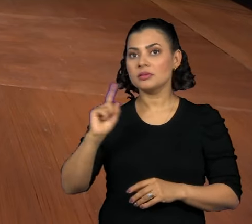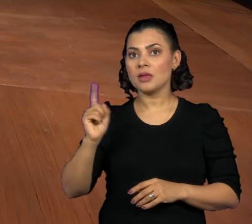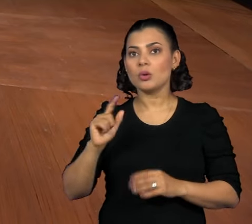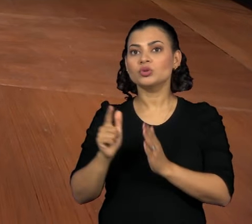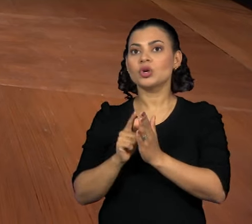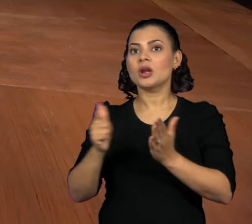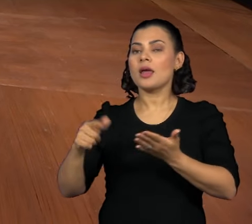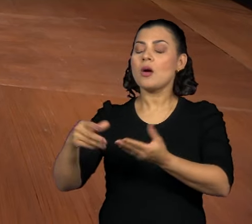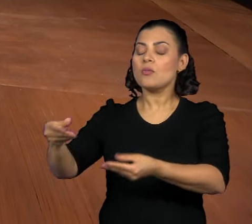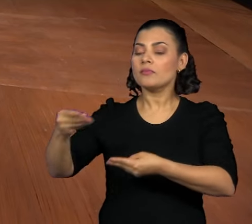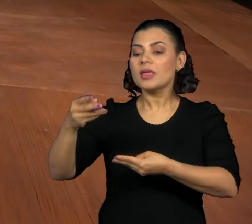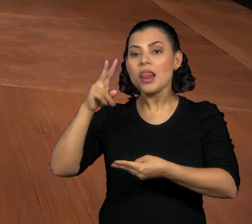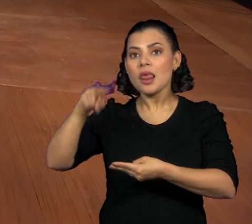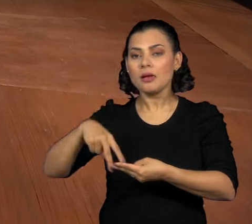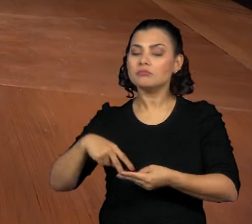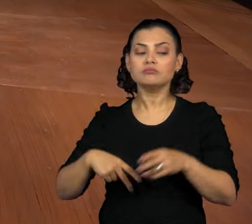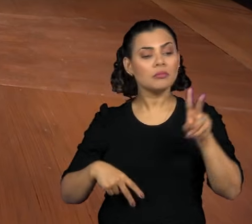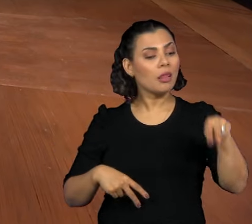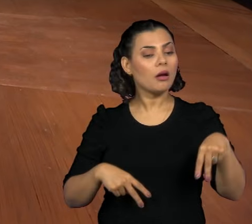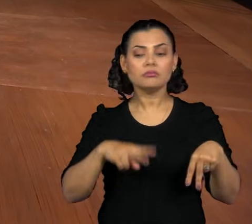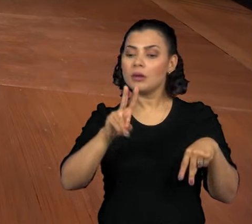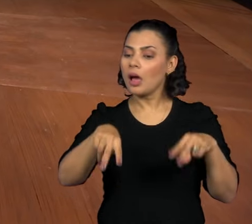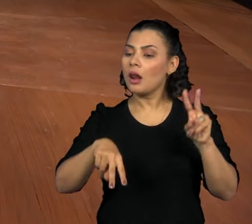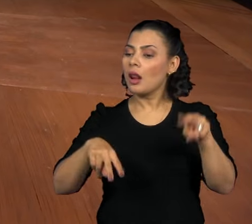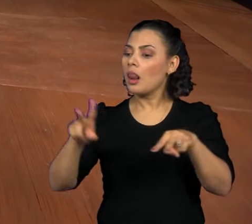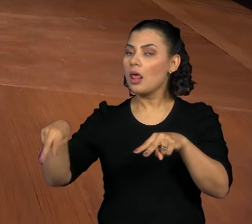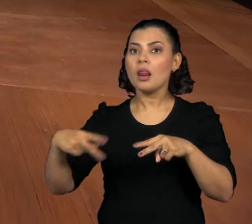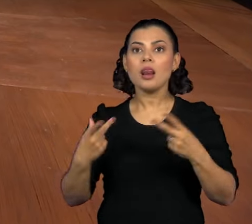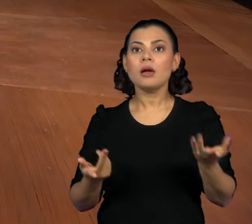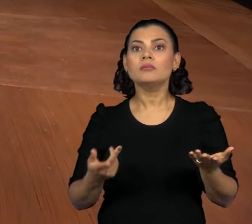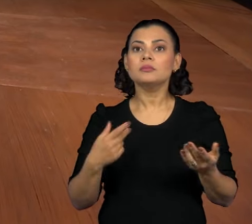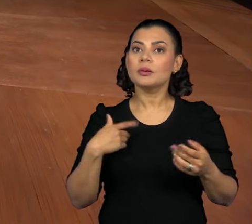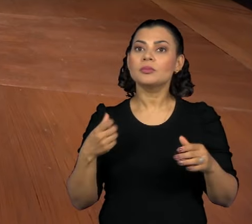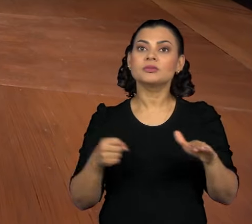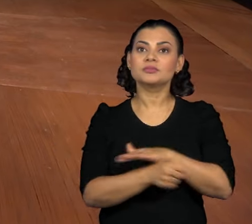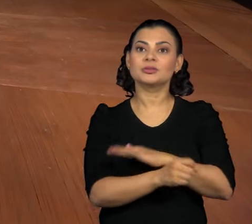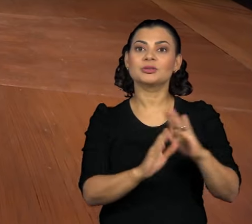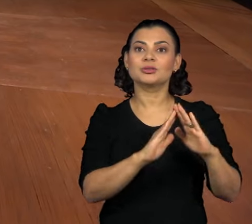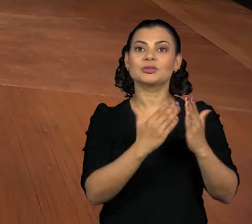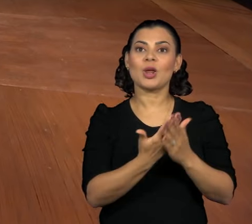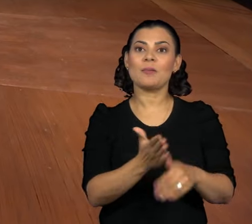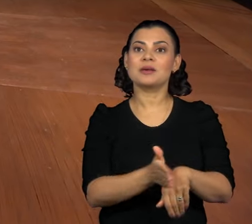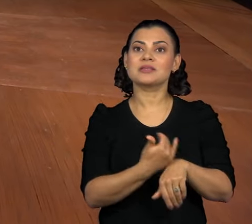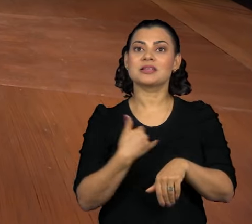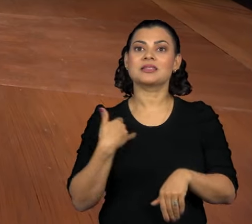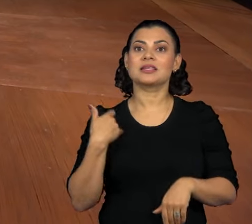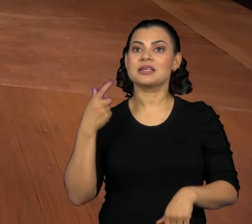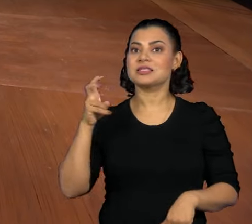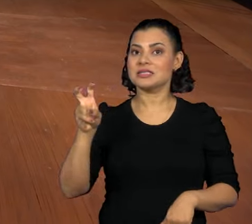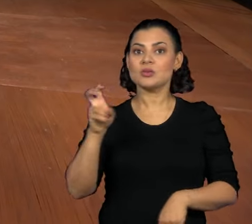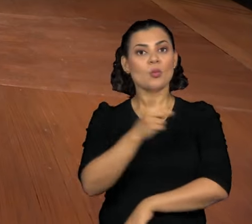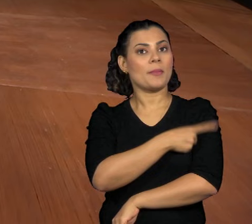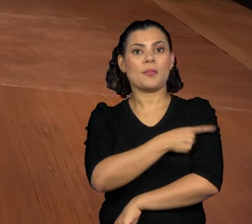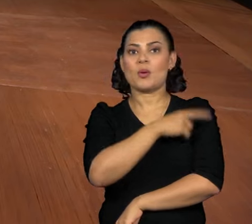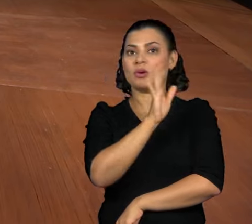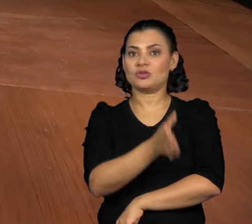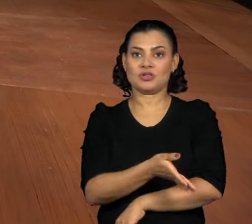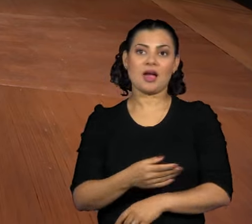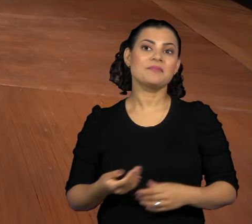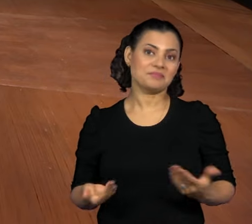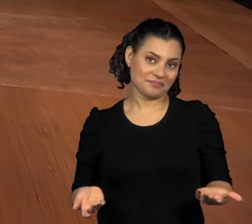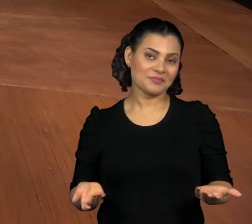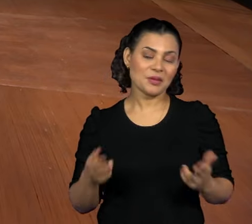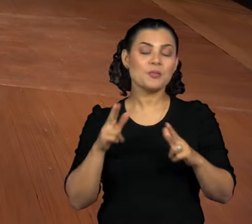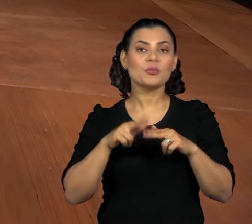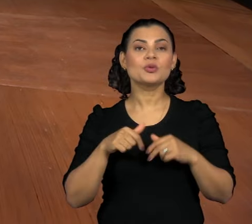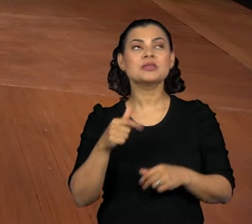um jornal, comecei a ler. Aí li tudo, aí eu tive que entrar na escola bem mais cedo, com 5 anos já estava no primeiro ano primário. Então